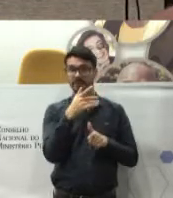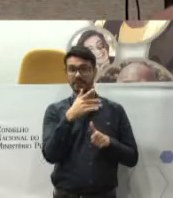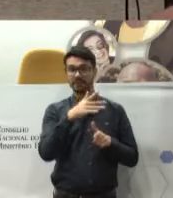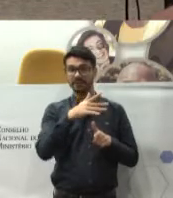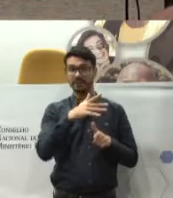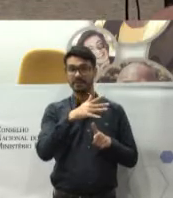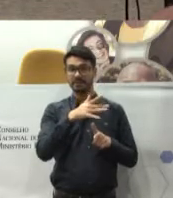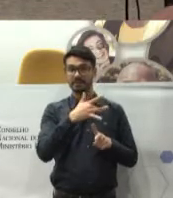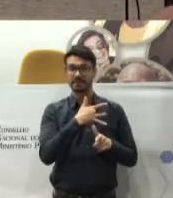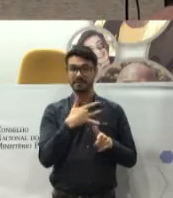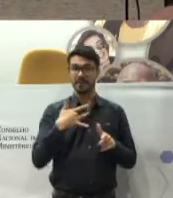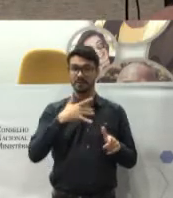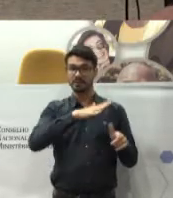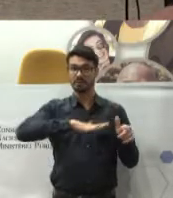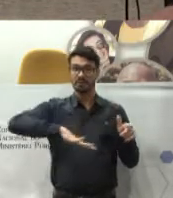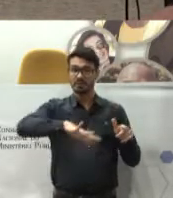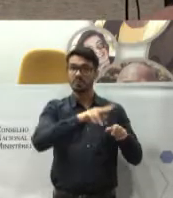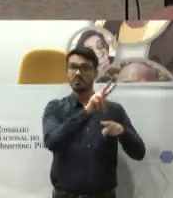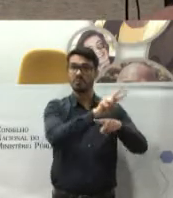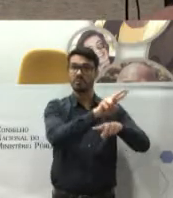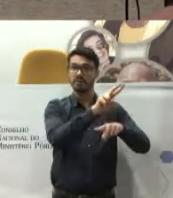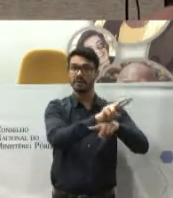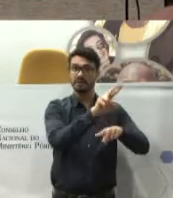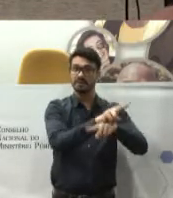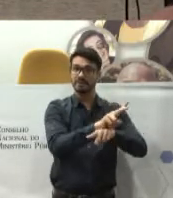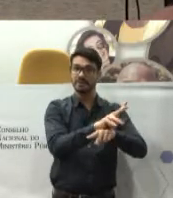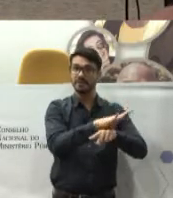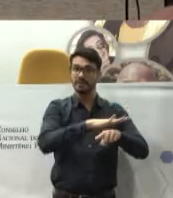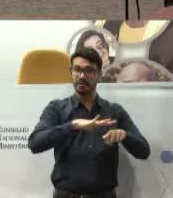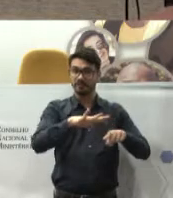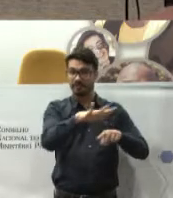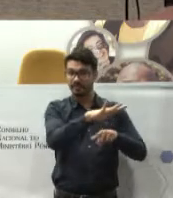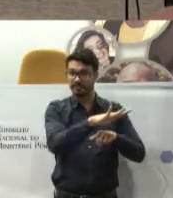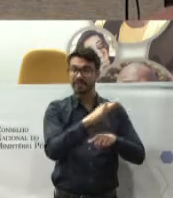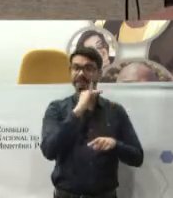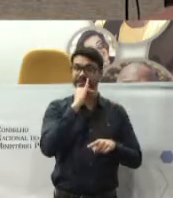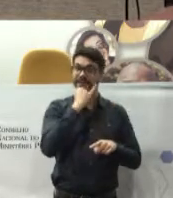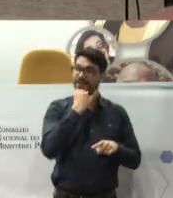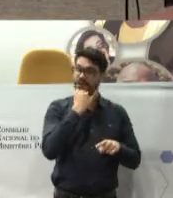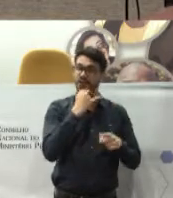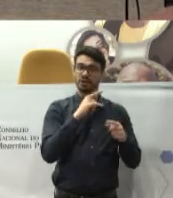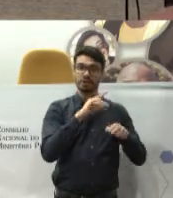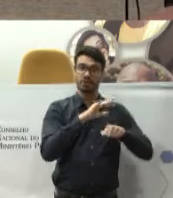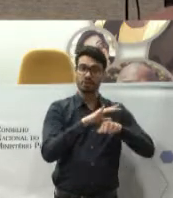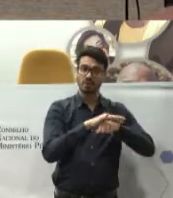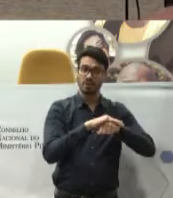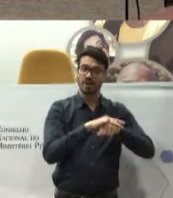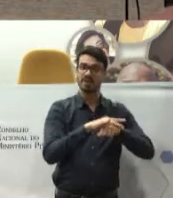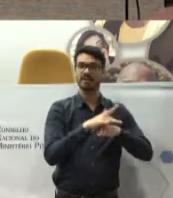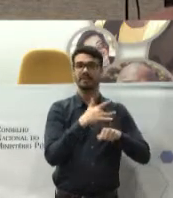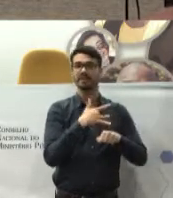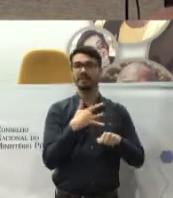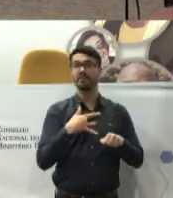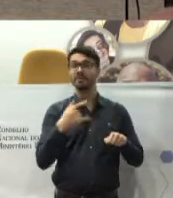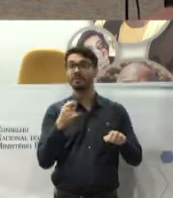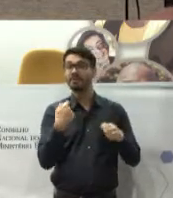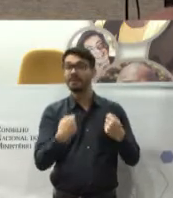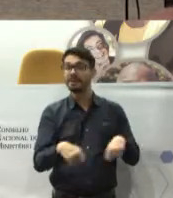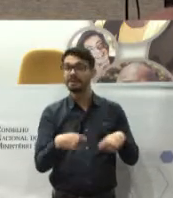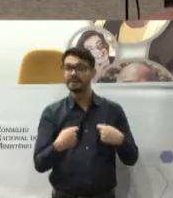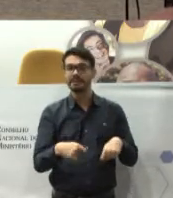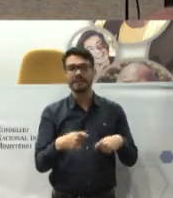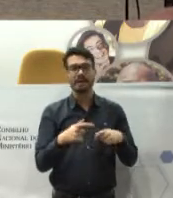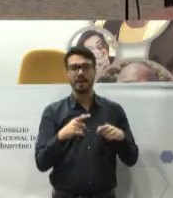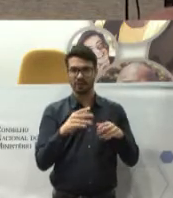sem qualquer medida de proteção para exercer aquele triste comércio. Muitas doentes. Isso é saúde pública. Você precisa sair do gabinete para ver